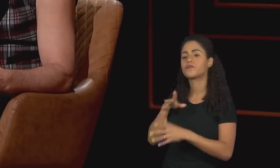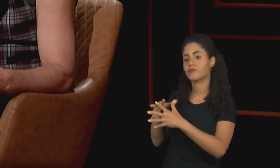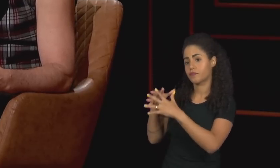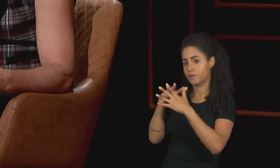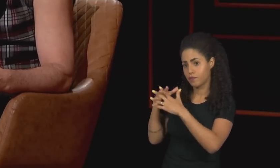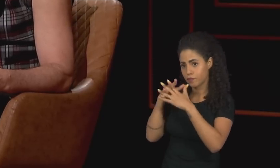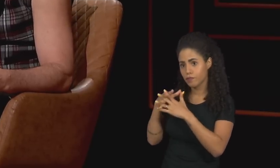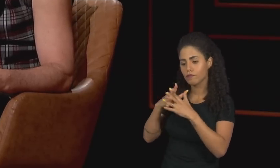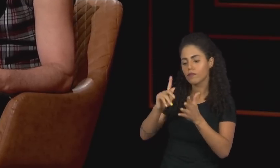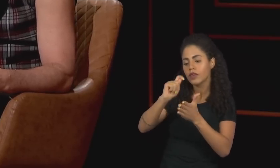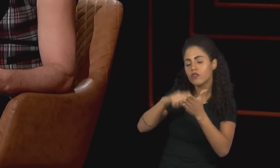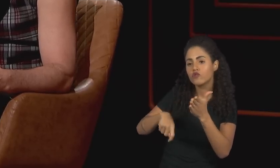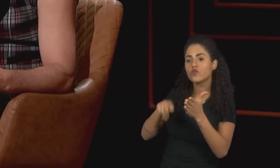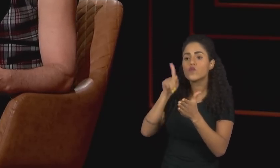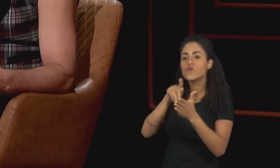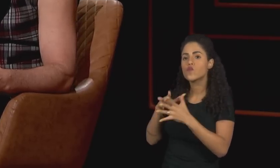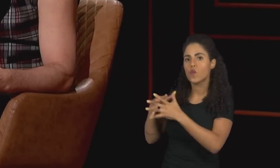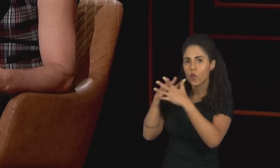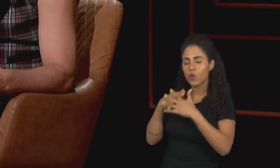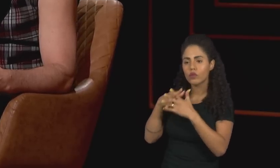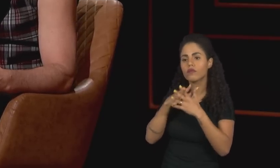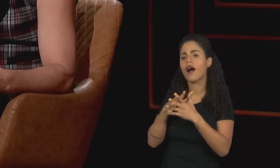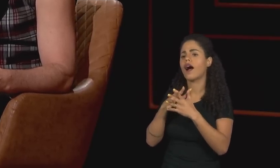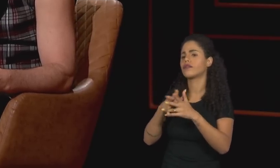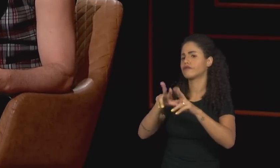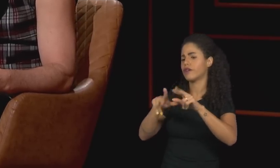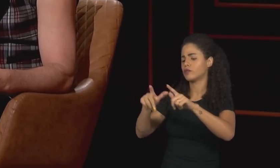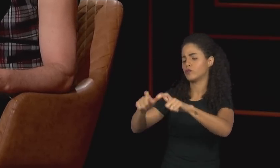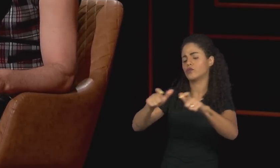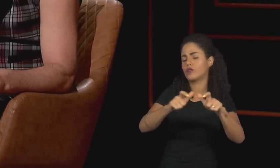assinado um contrato americano, ter tocado no Warped Tour,